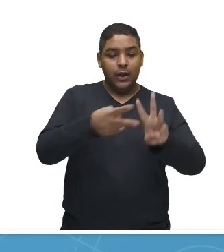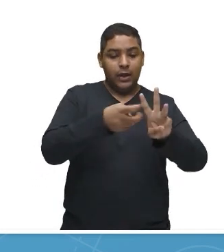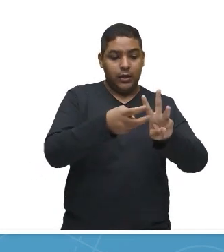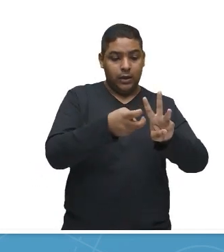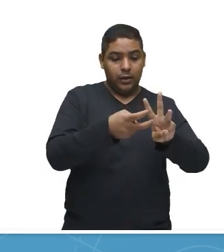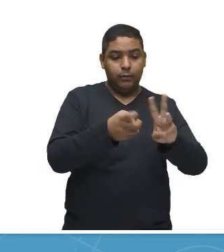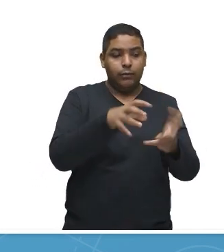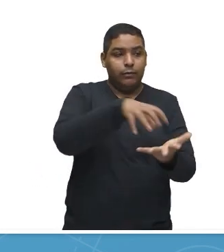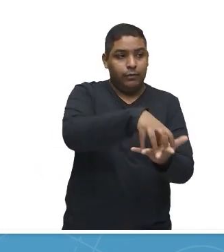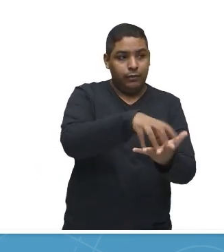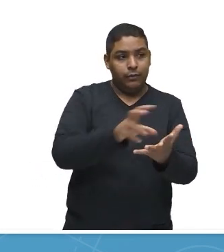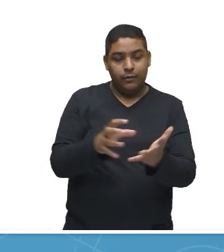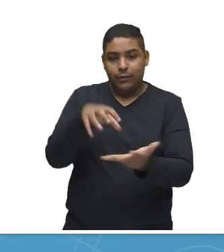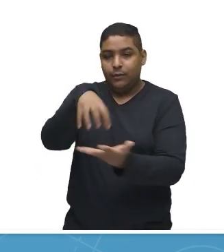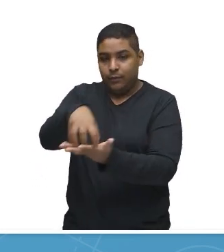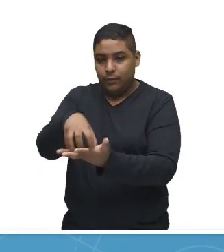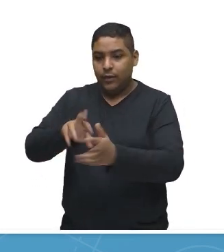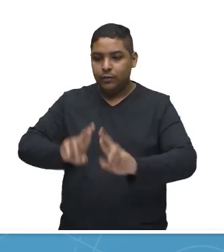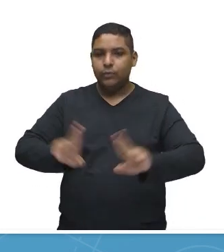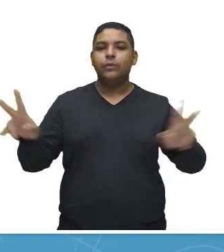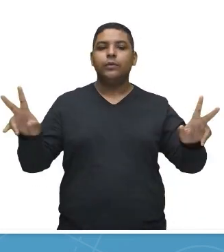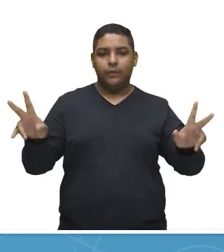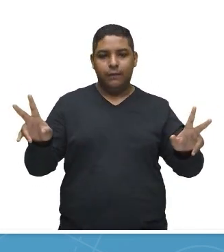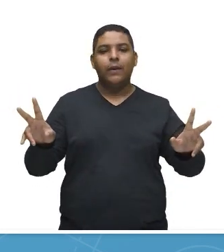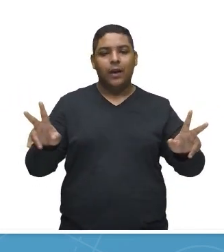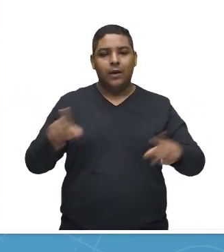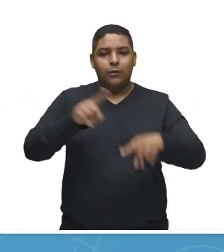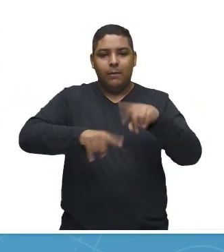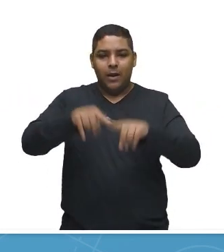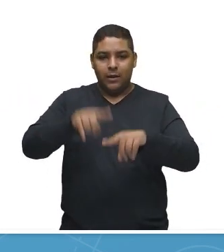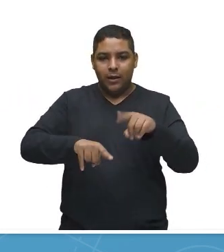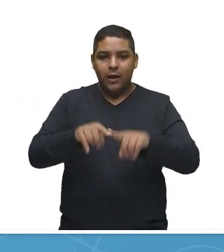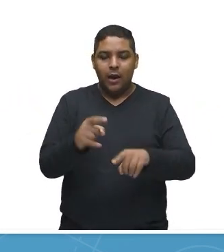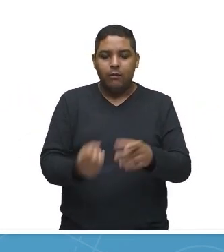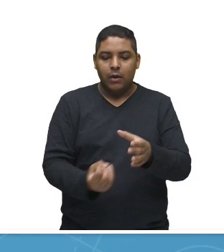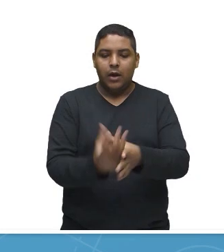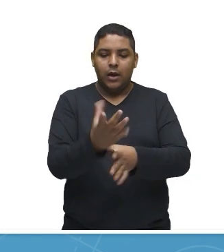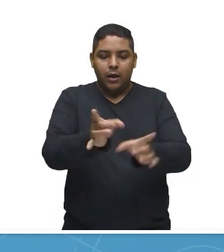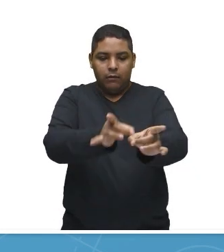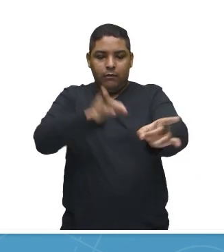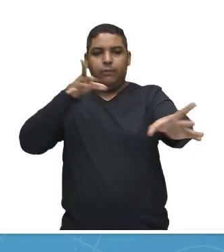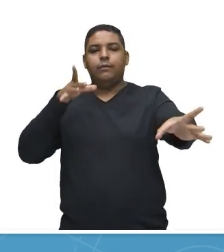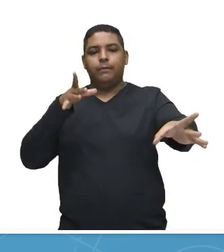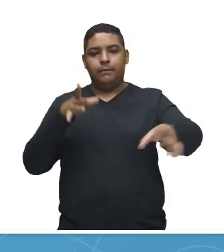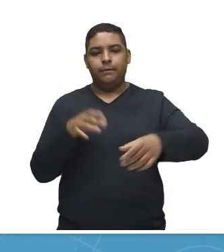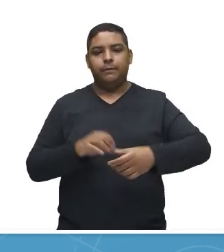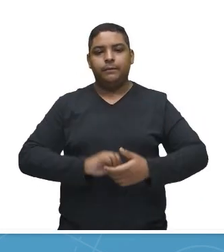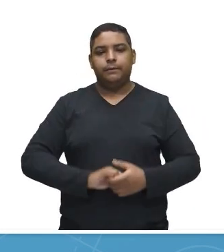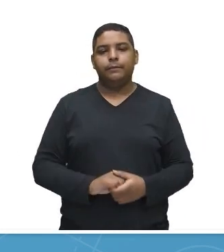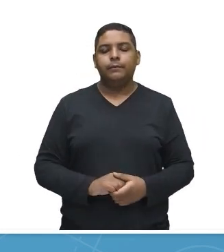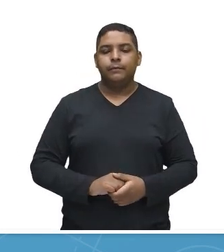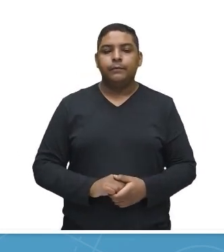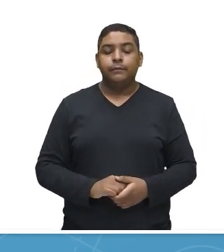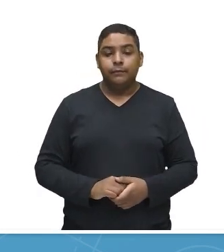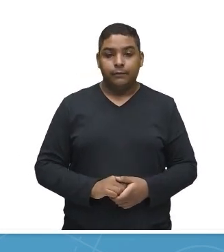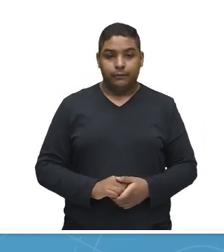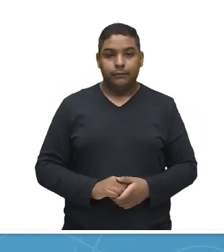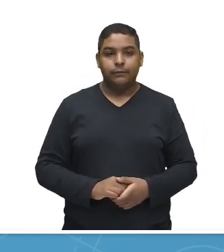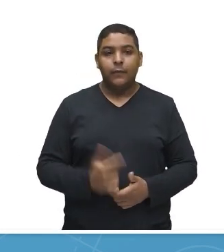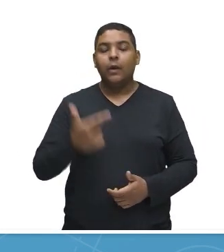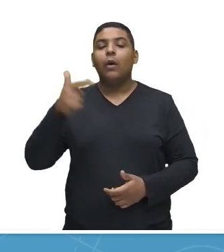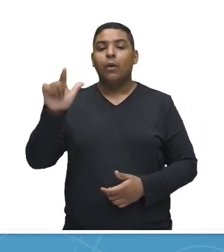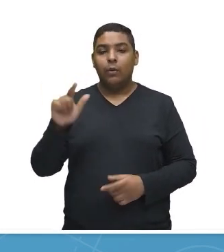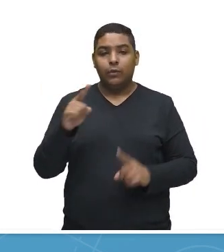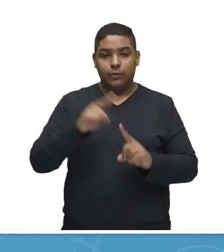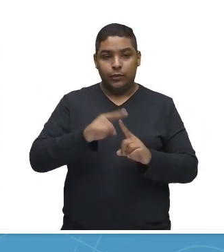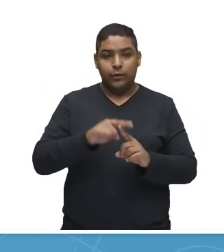vão utilizar diferentes materiais para confeccionar o arco e flecha. Outro instrumento de luta é